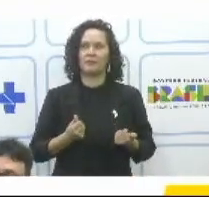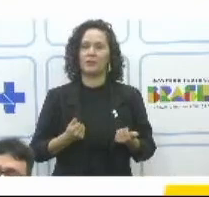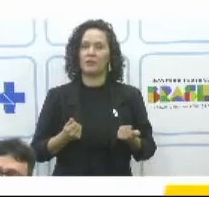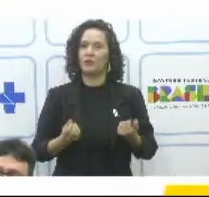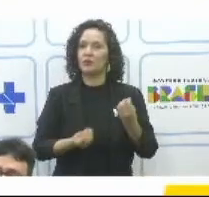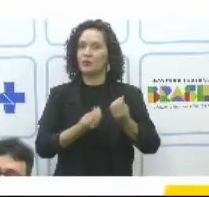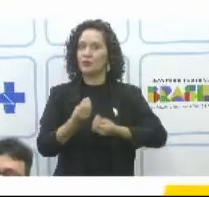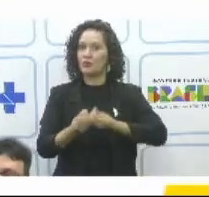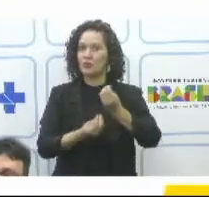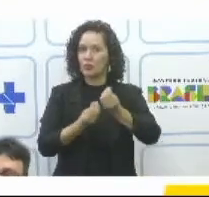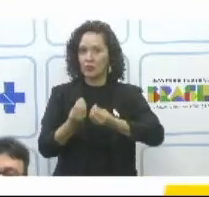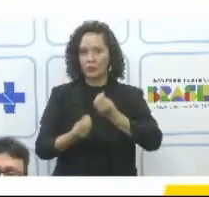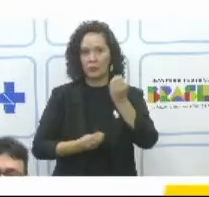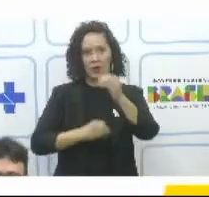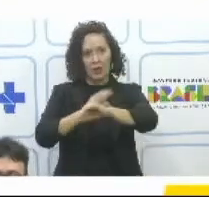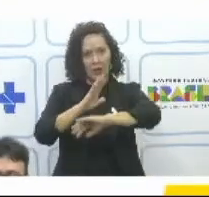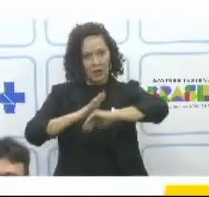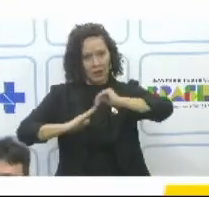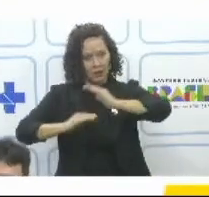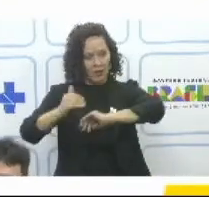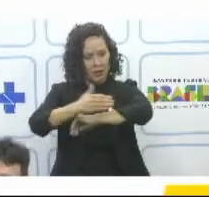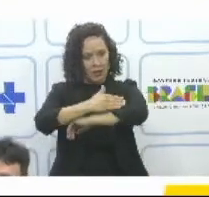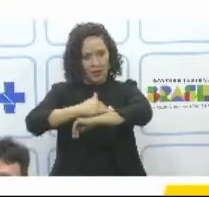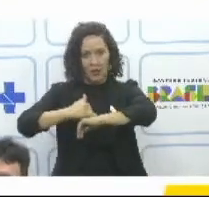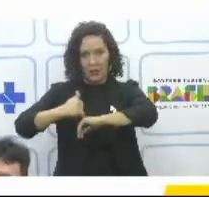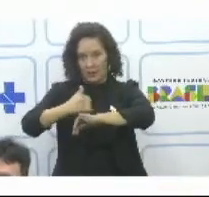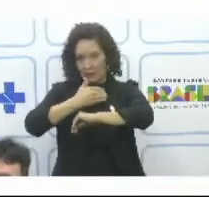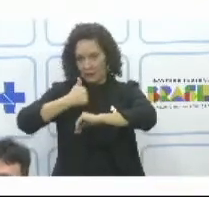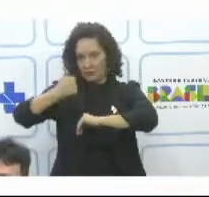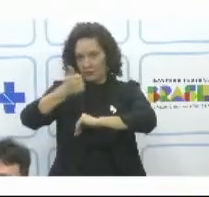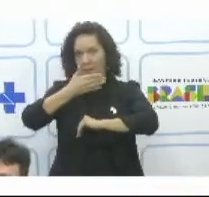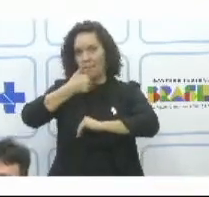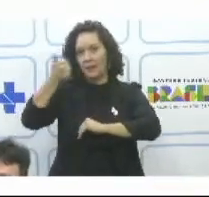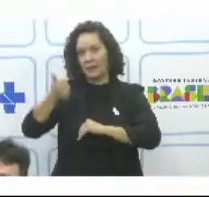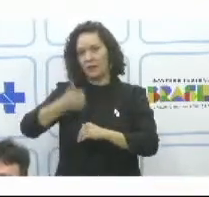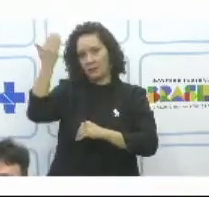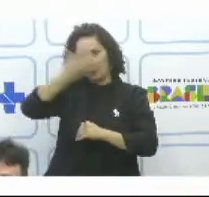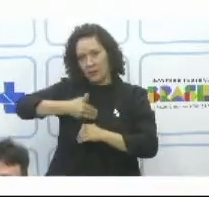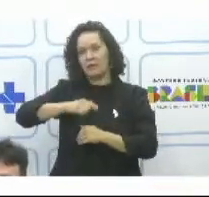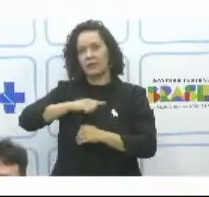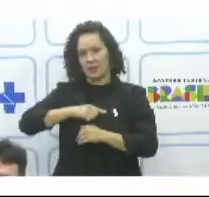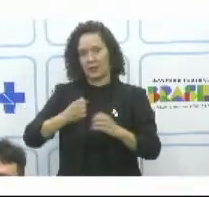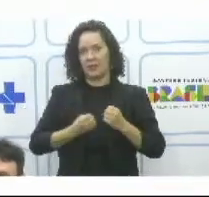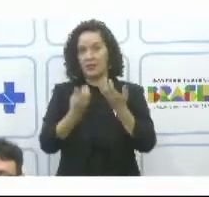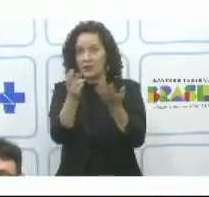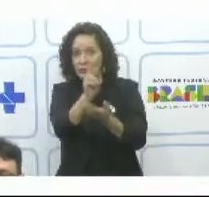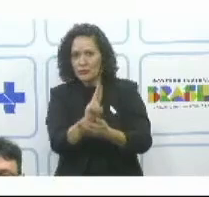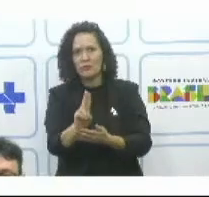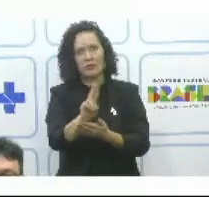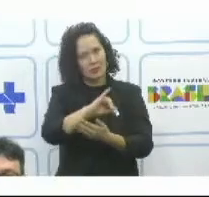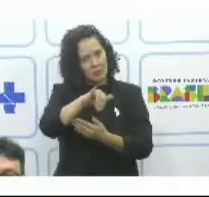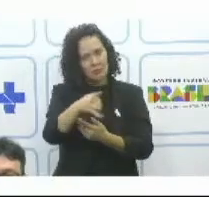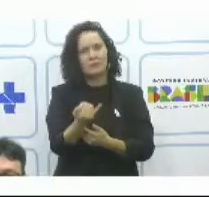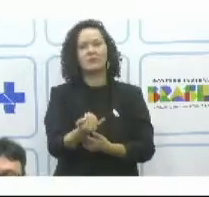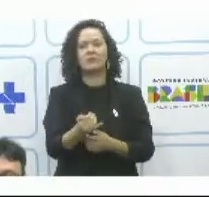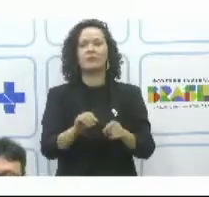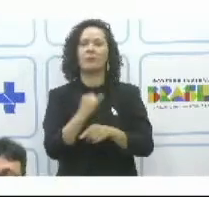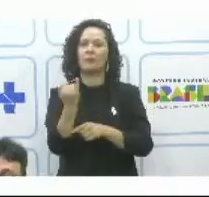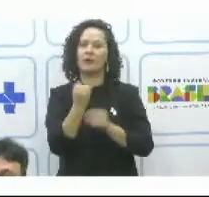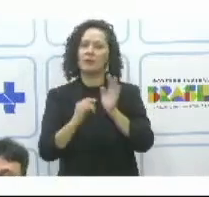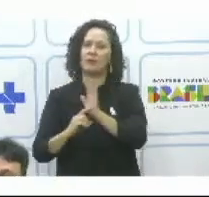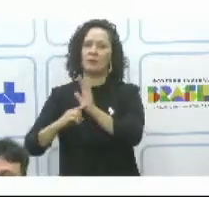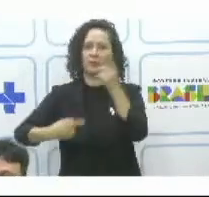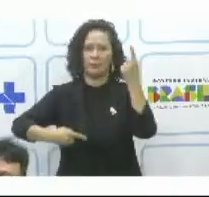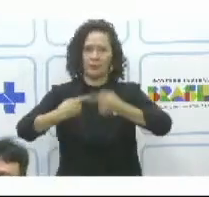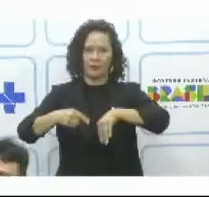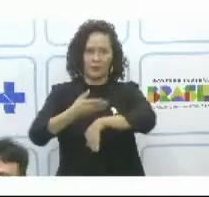utilizar as práticas integrativas a partir das melhores evidências disponíveis. É importante a gente trazer também que a